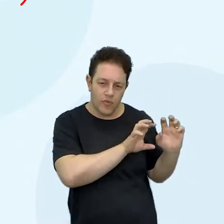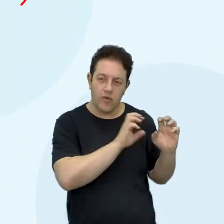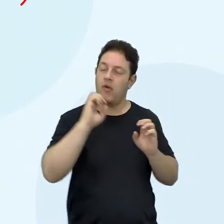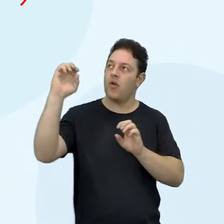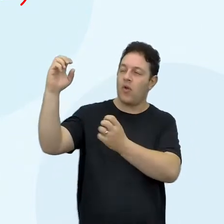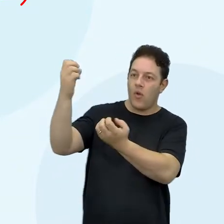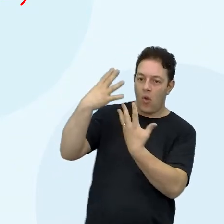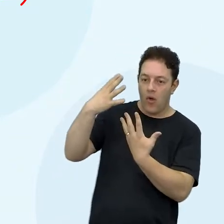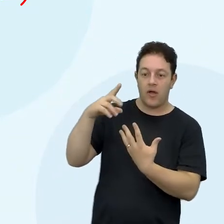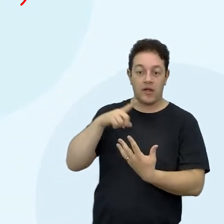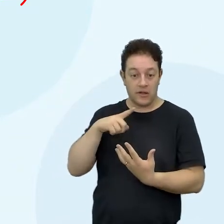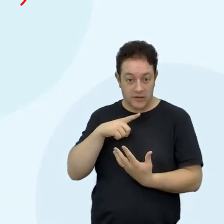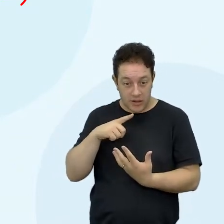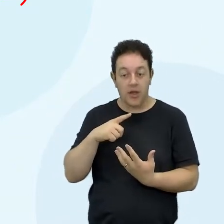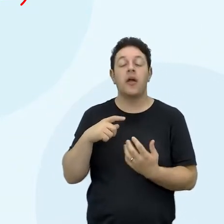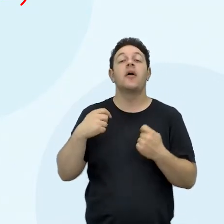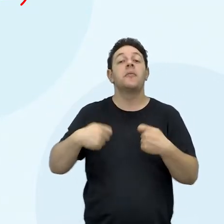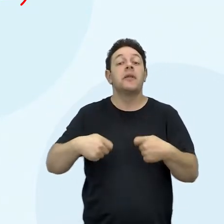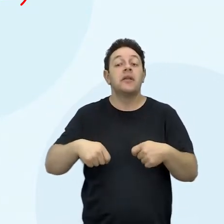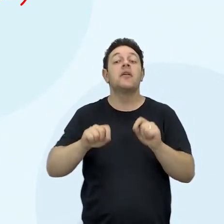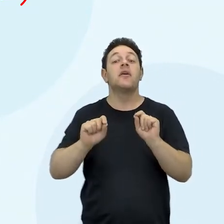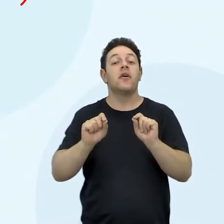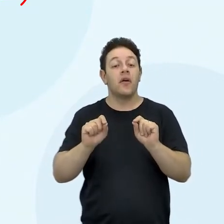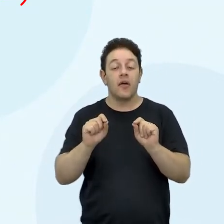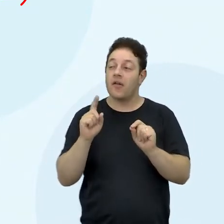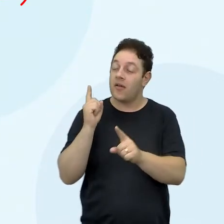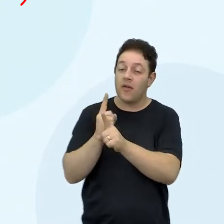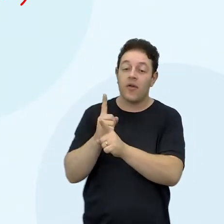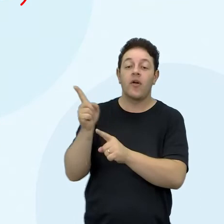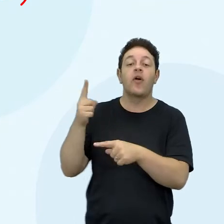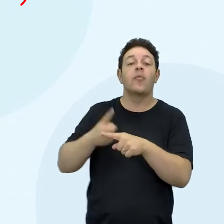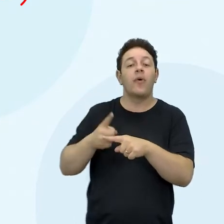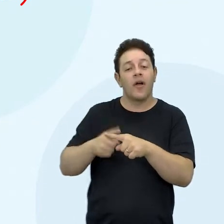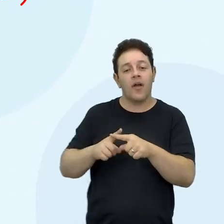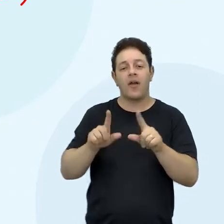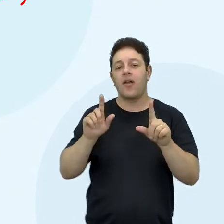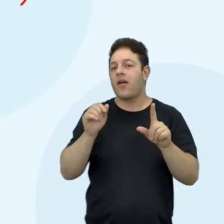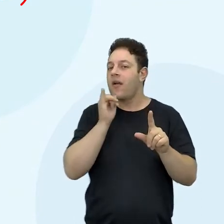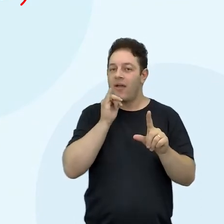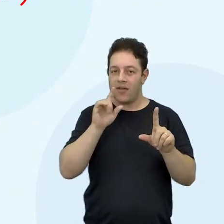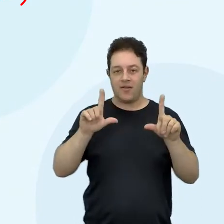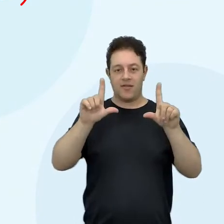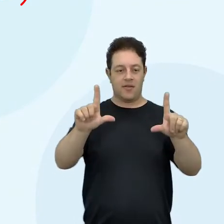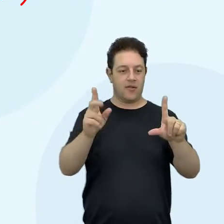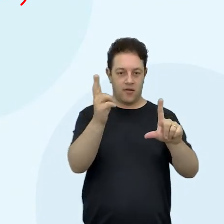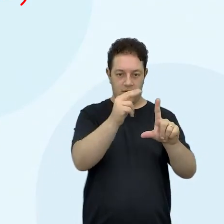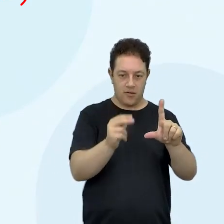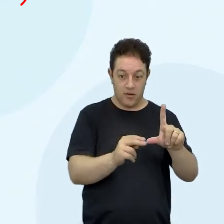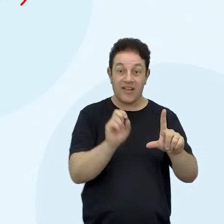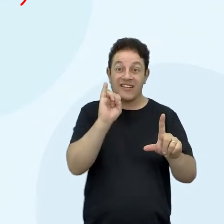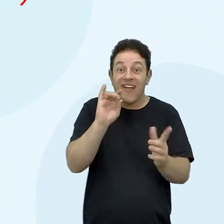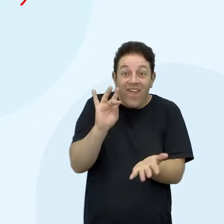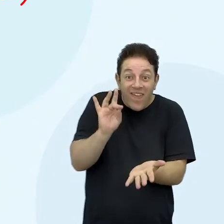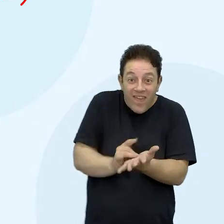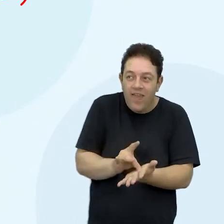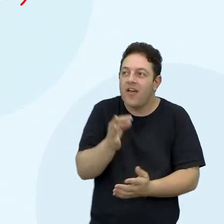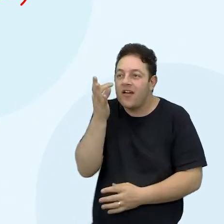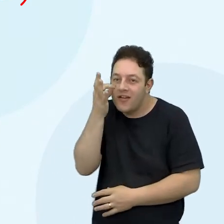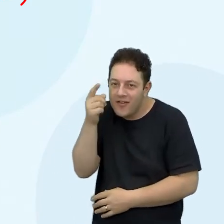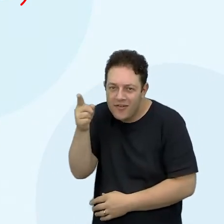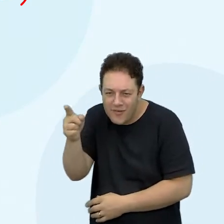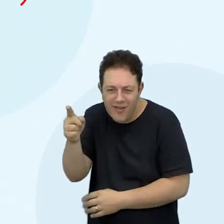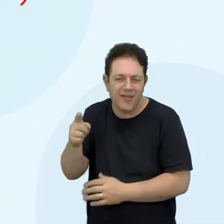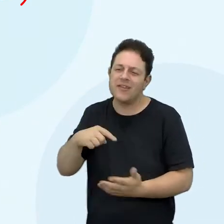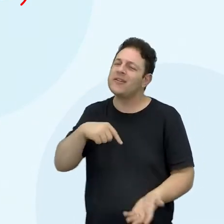mais, isso eu consegui porque está numa tela. Se eu fizer isso no mundo real, eu não